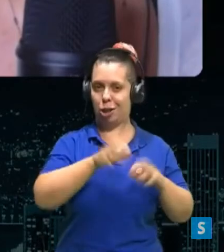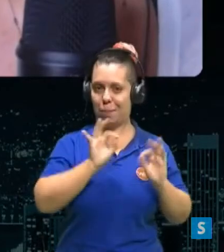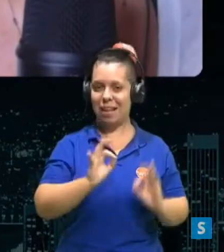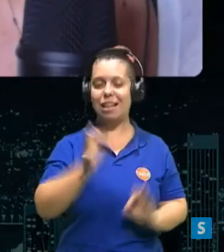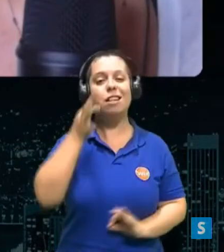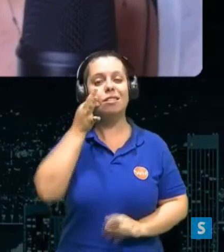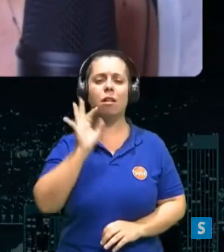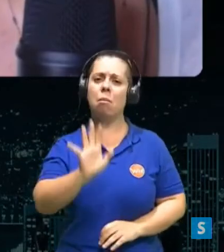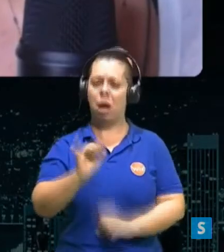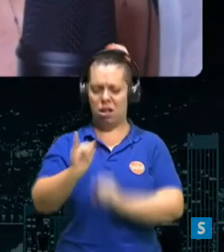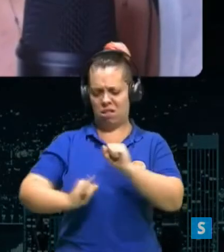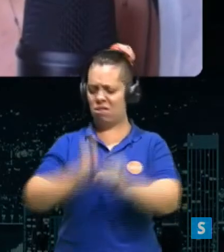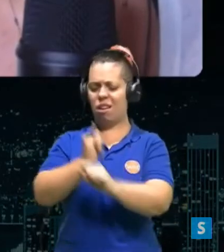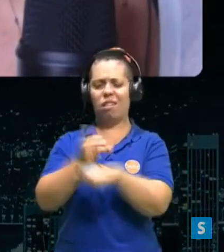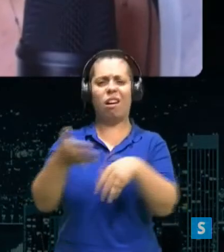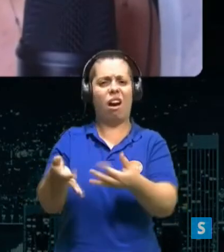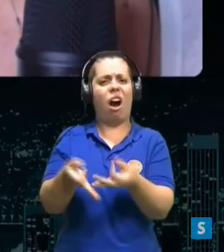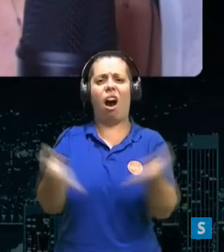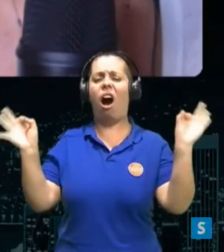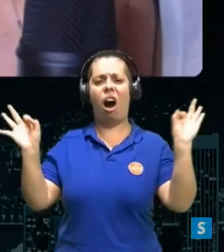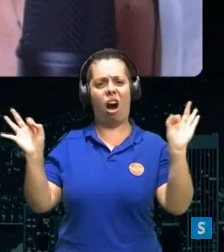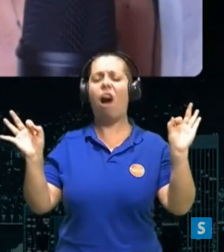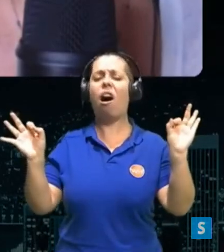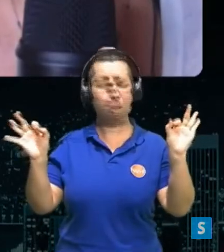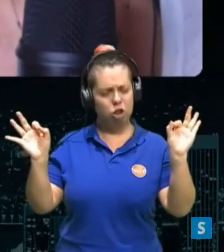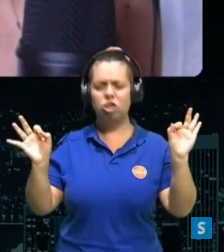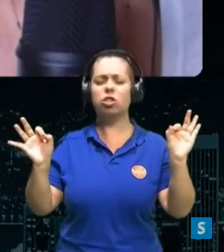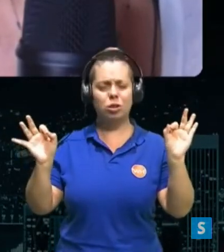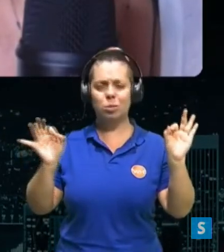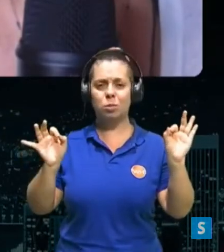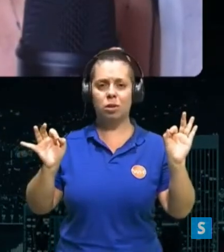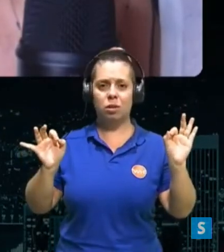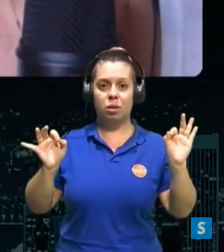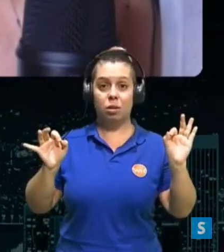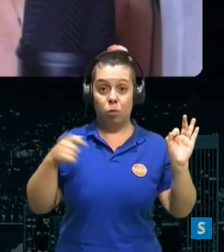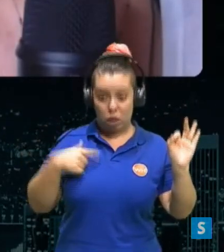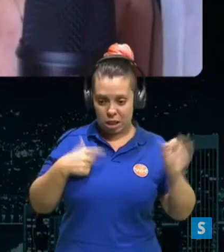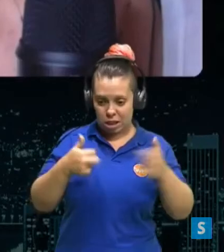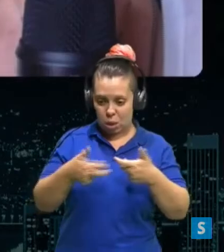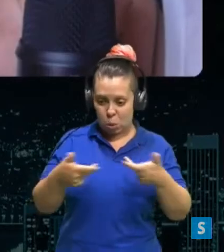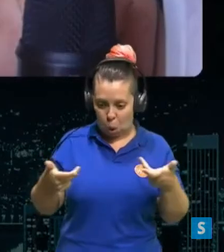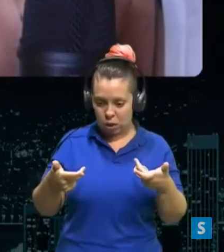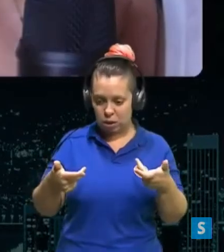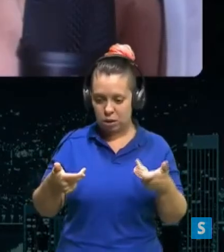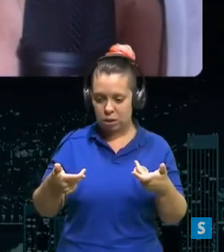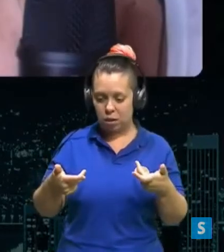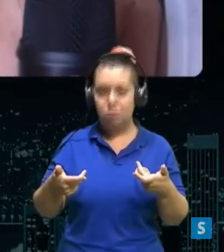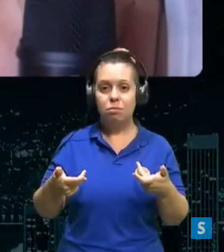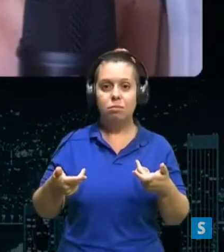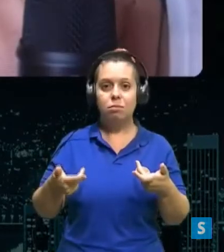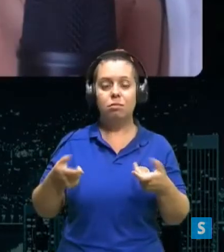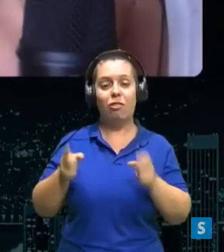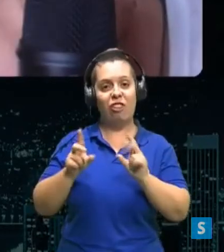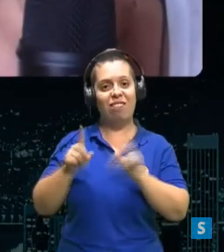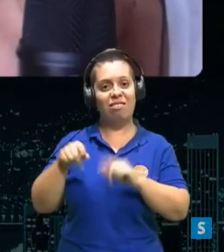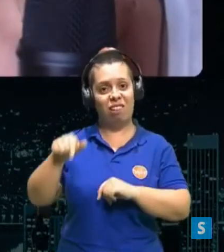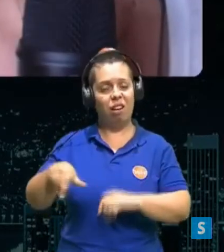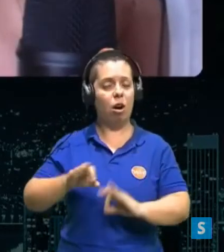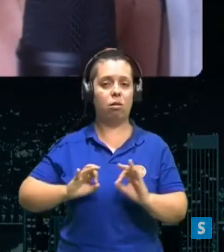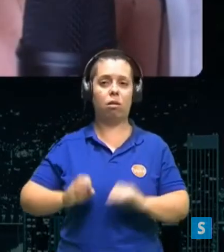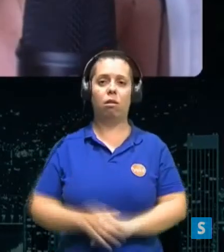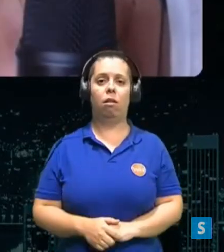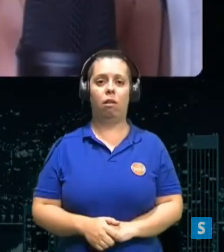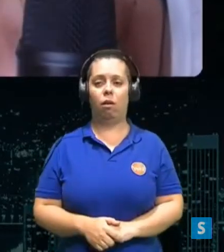a a internet é um ótimo lugar de se promover o que você tá oferecendo então vocês sentem que